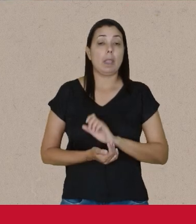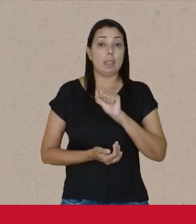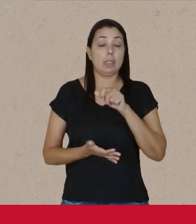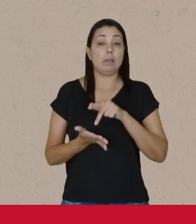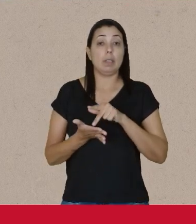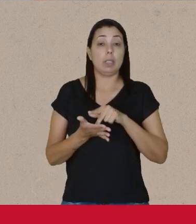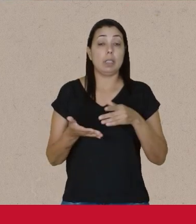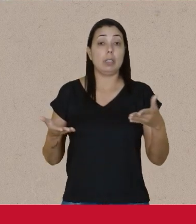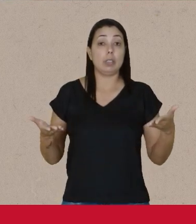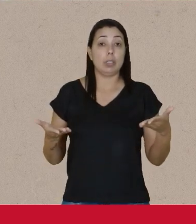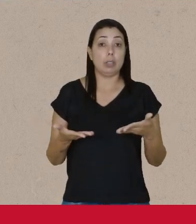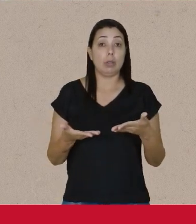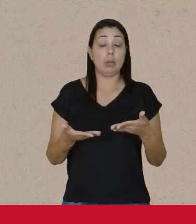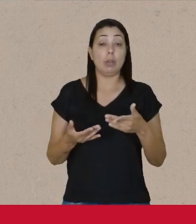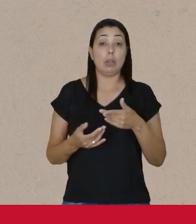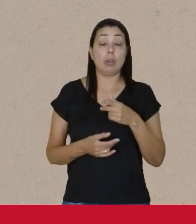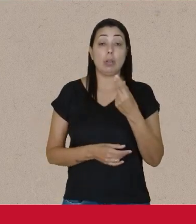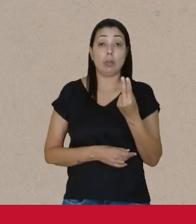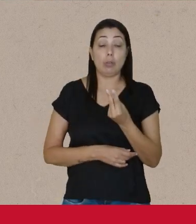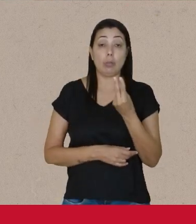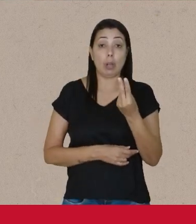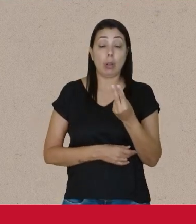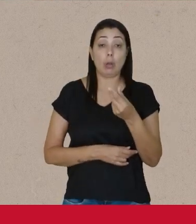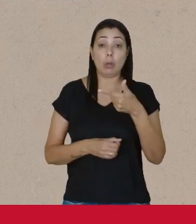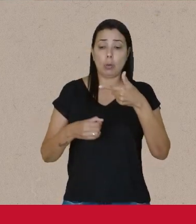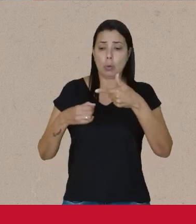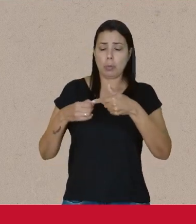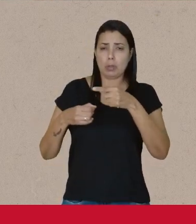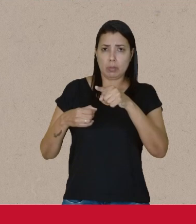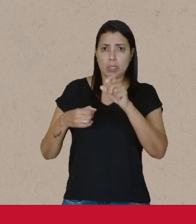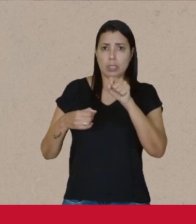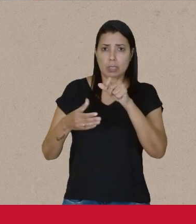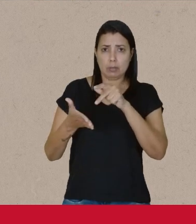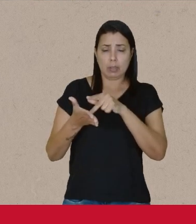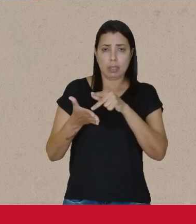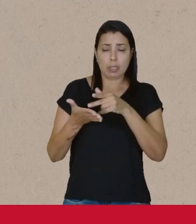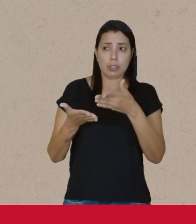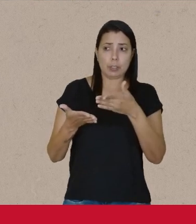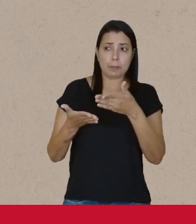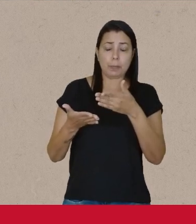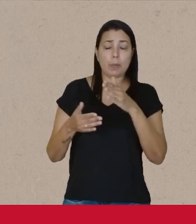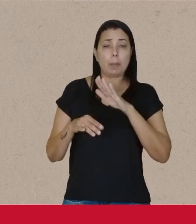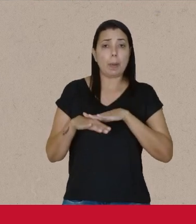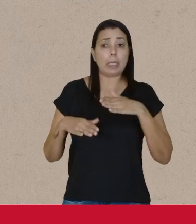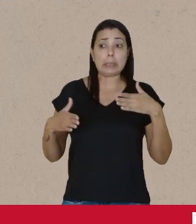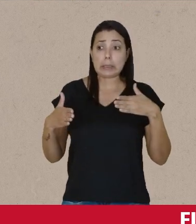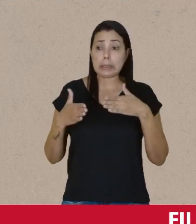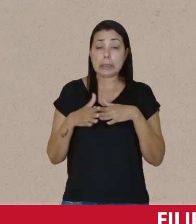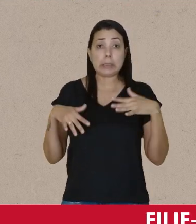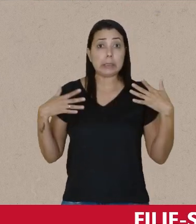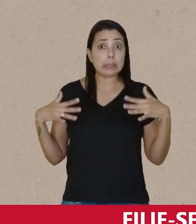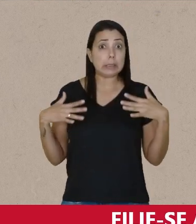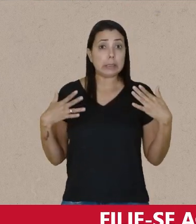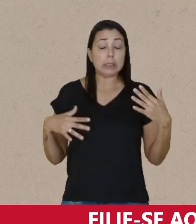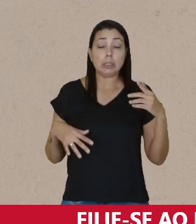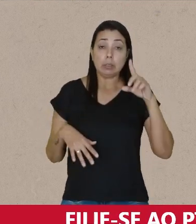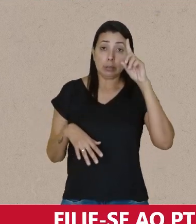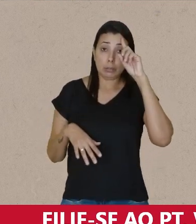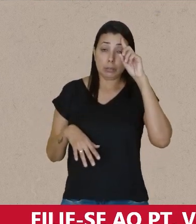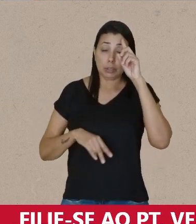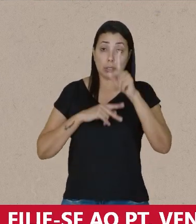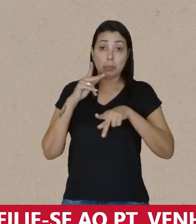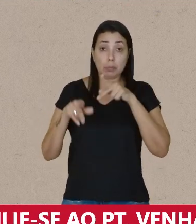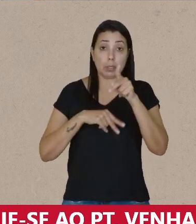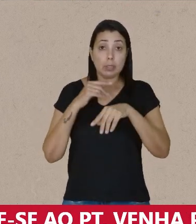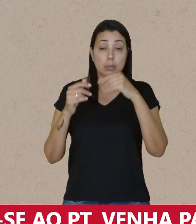Certamente. Agora, sobre os preços dos combustíveis, Bruno, que certamente é o que mais impacta, né, o dia a dia da